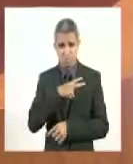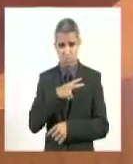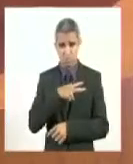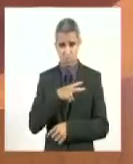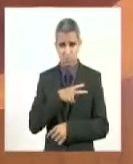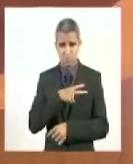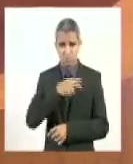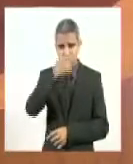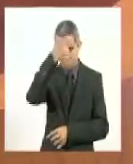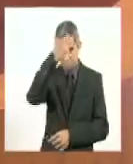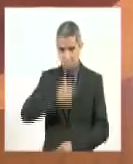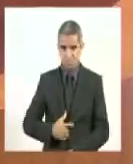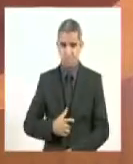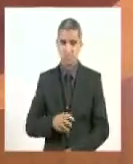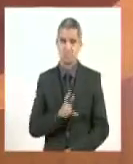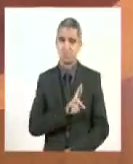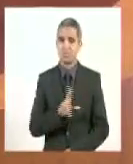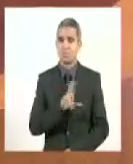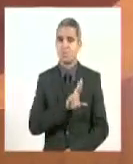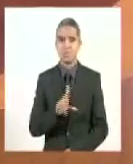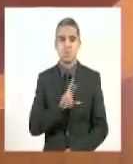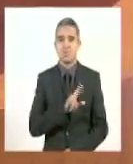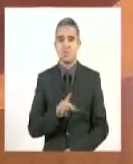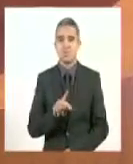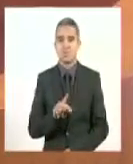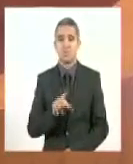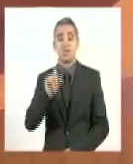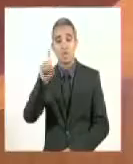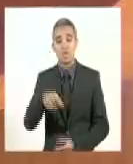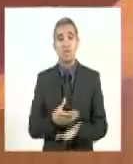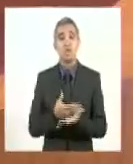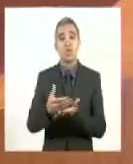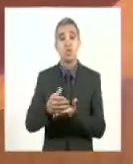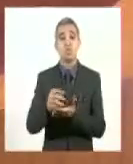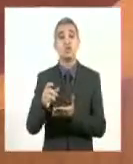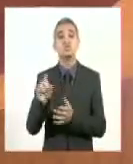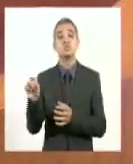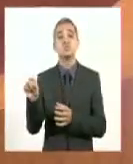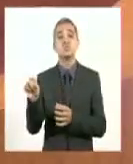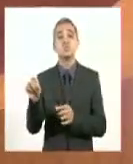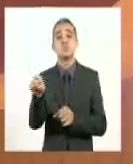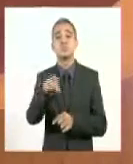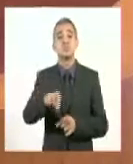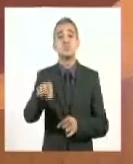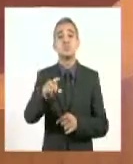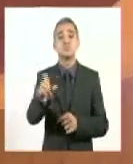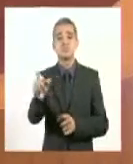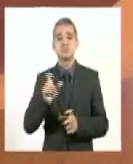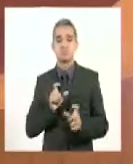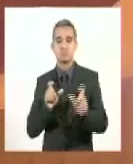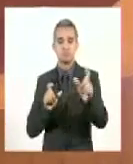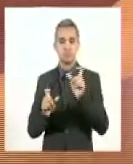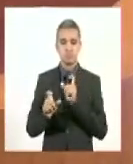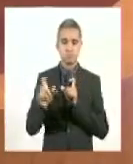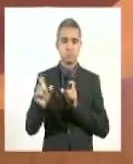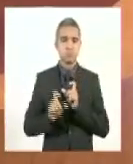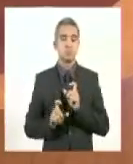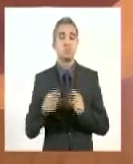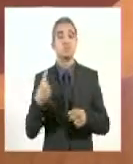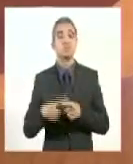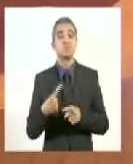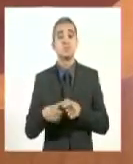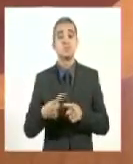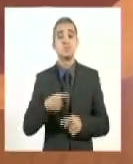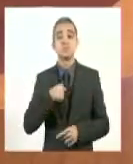minha parte. Os ataques pessoais, eles começam depois de alguma denúncia que fiz e que,